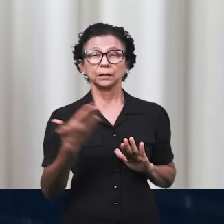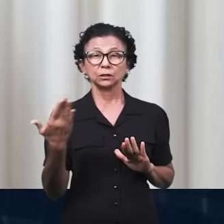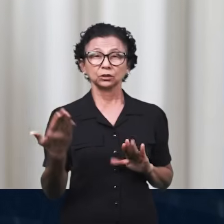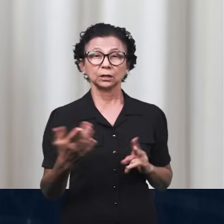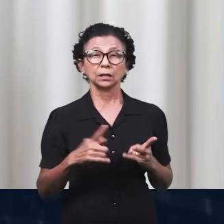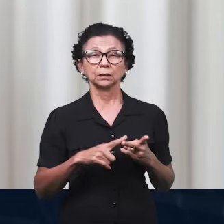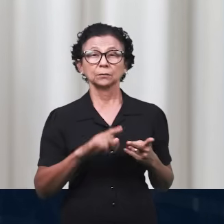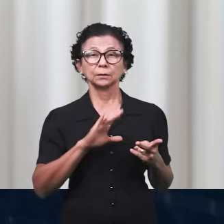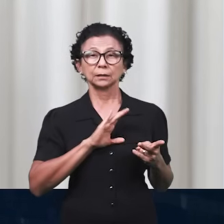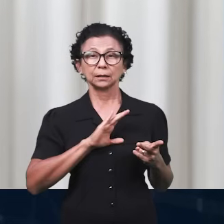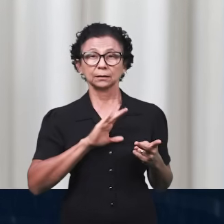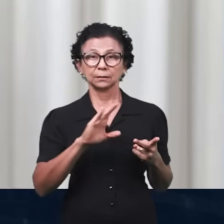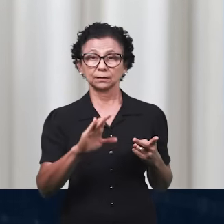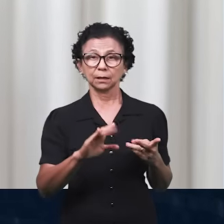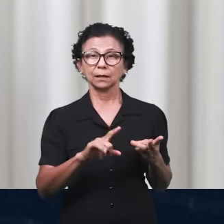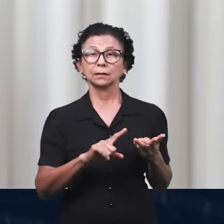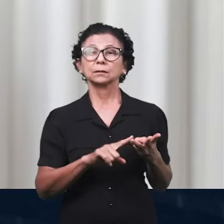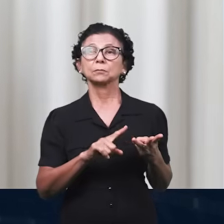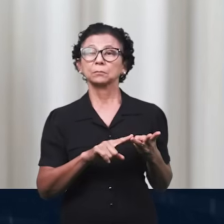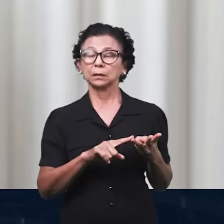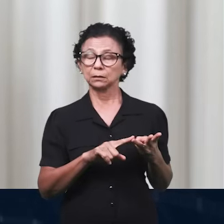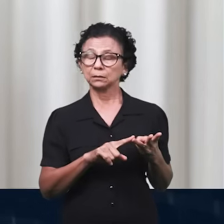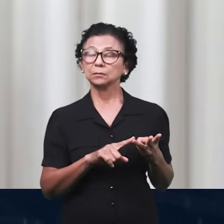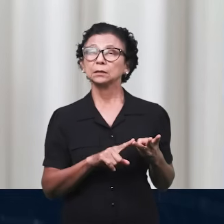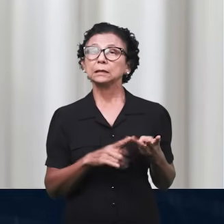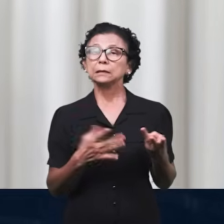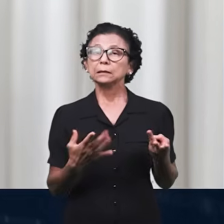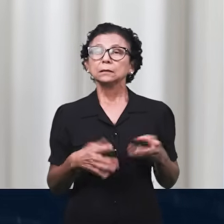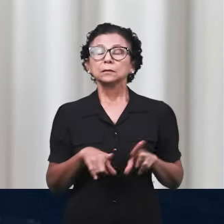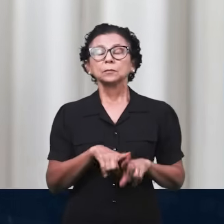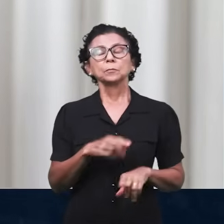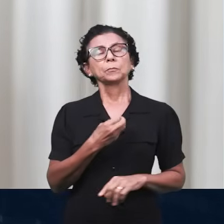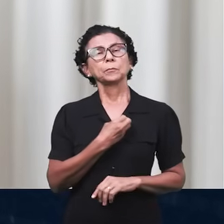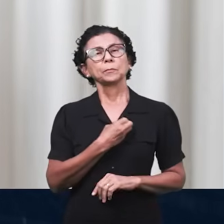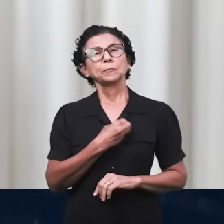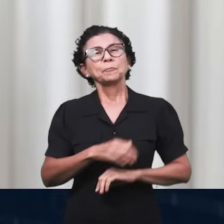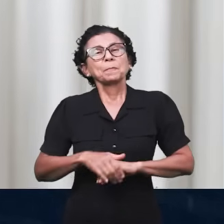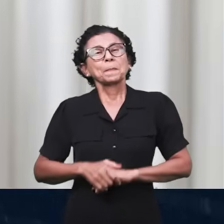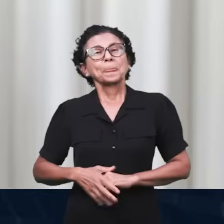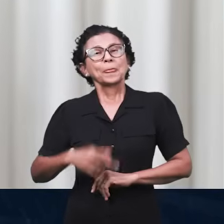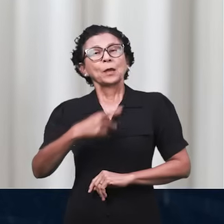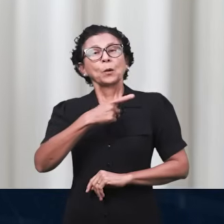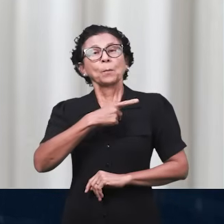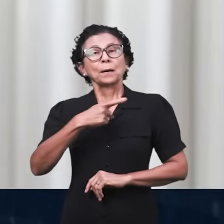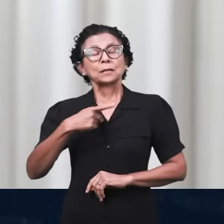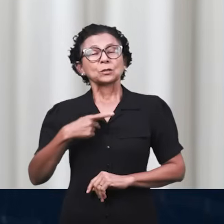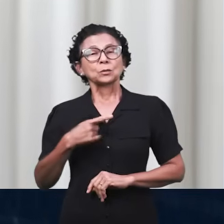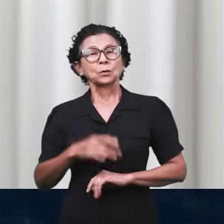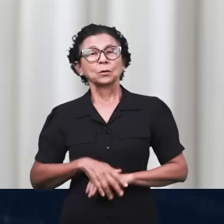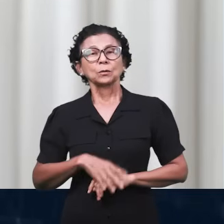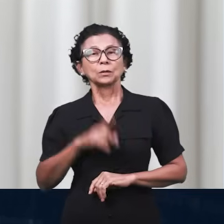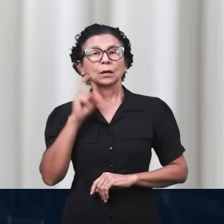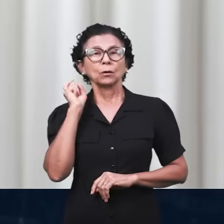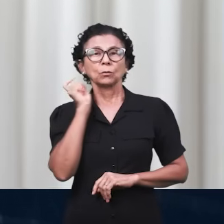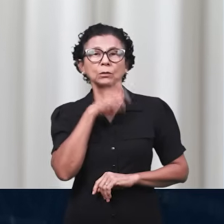do Canadá. E, inclusive, tivemos a participação de um pastor